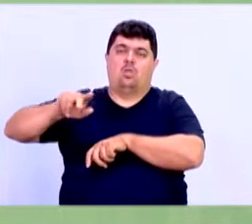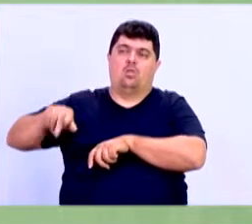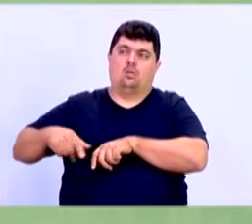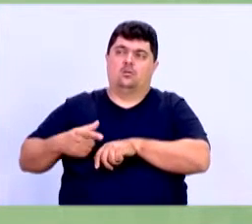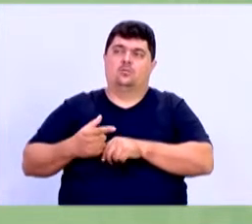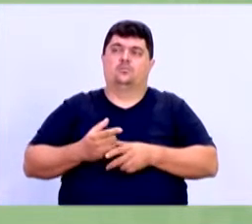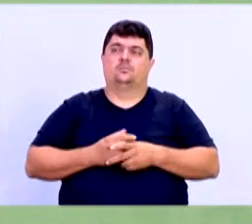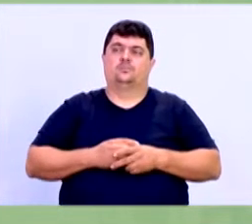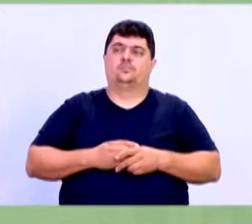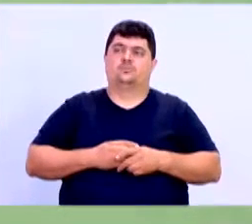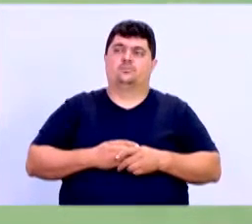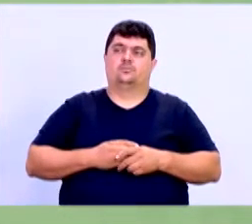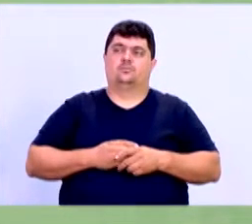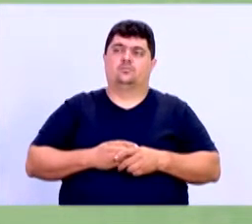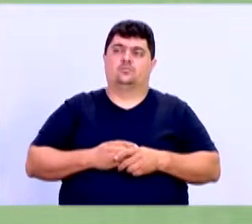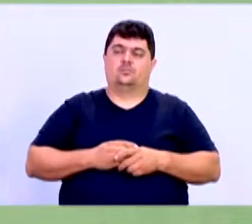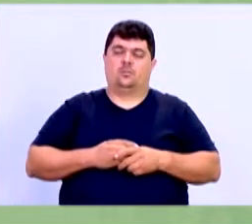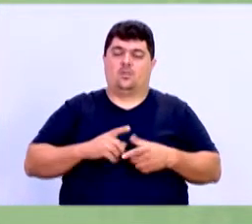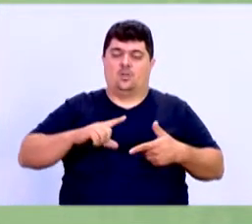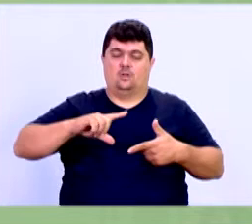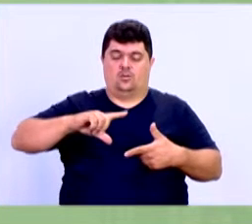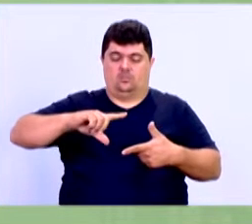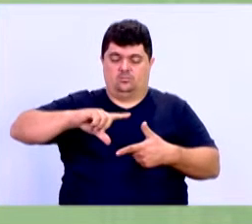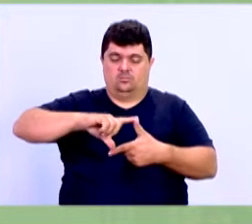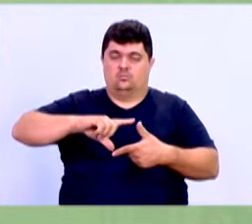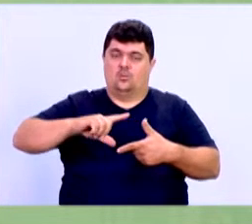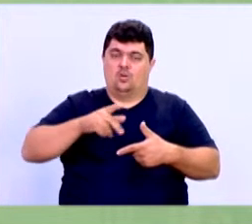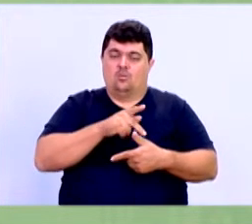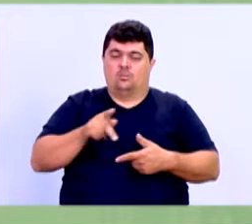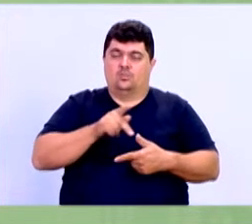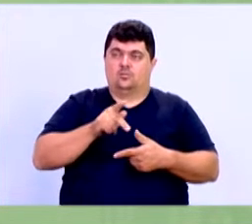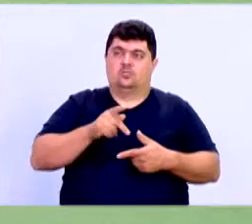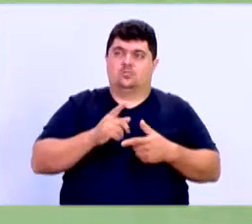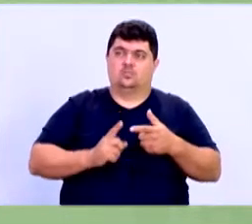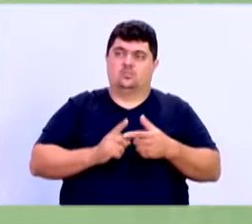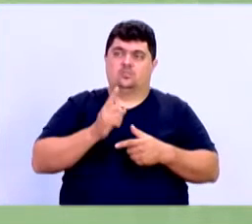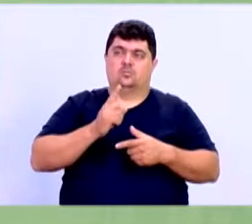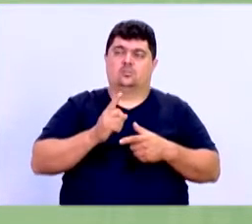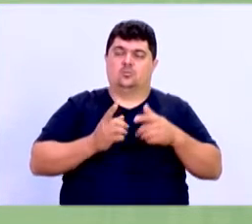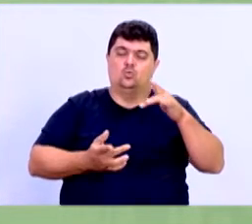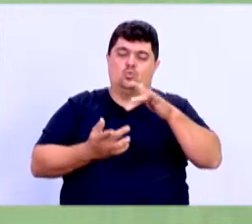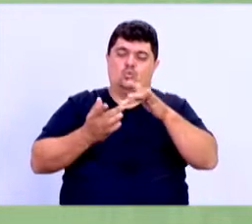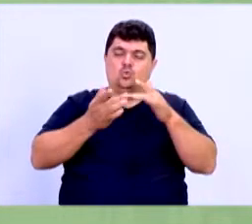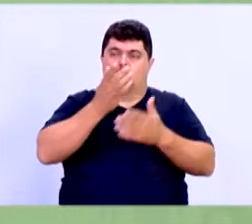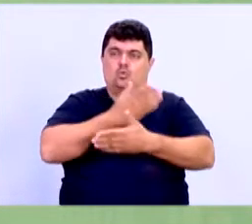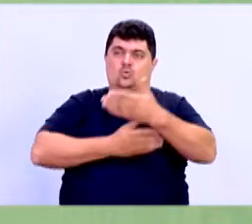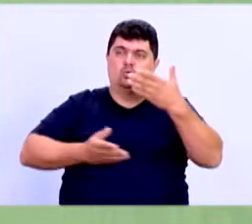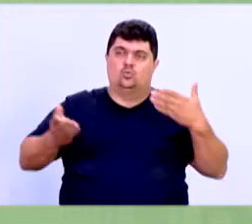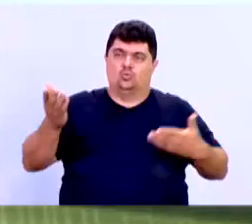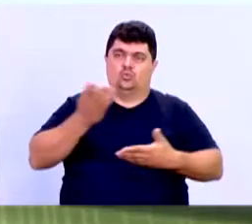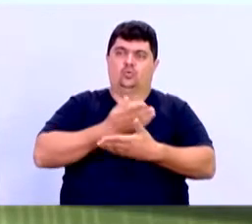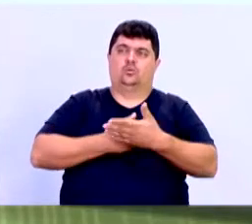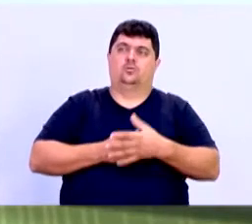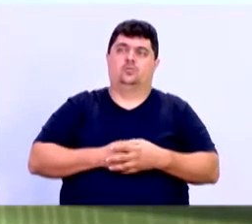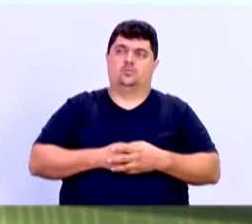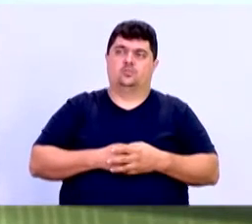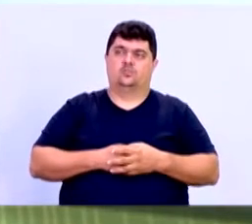entidade, relacionamento de muitos, eu tenho seus atributos, que são os nomes, eu tenho o atributo com chave primária,